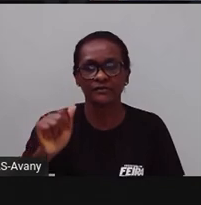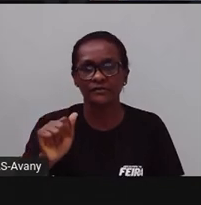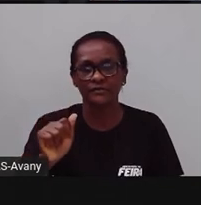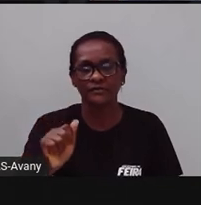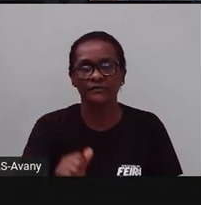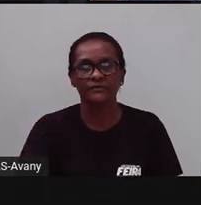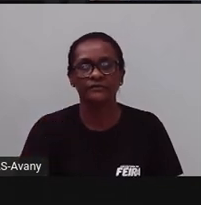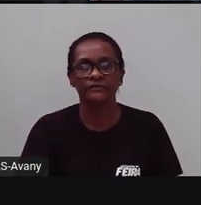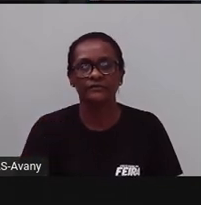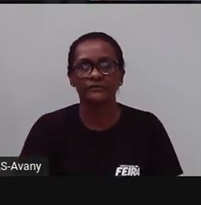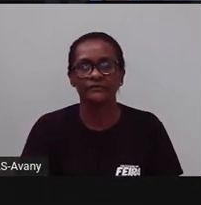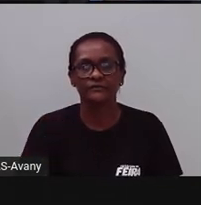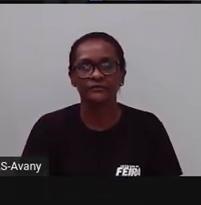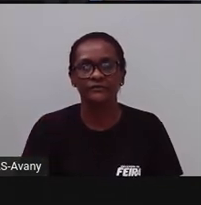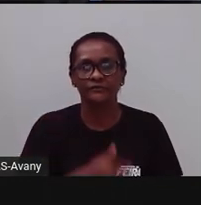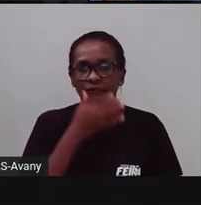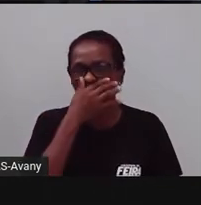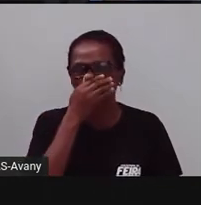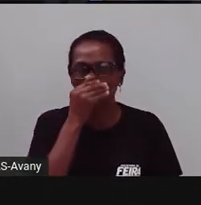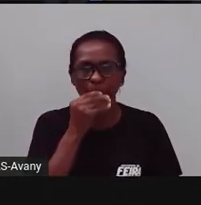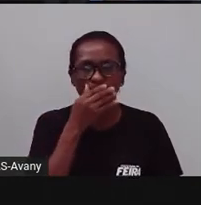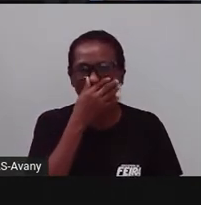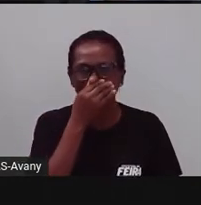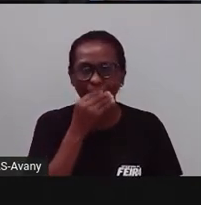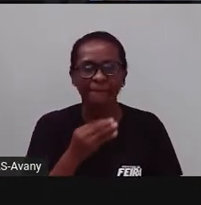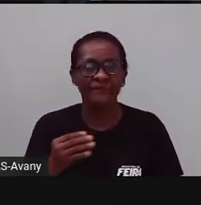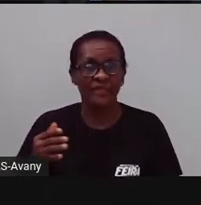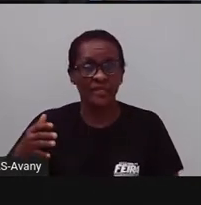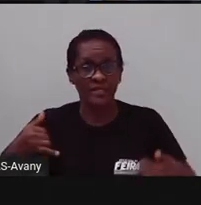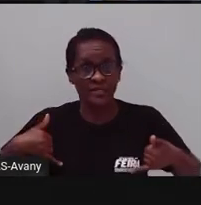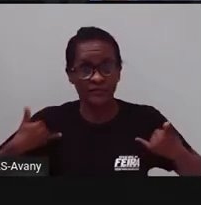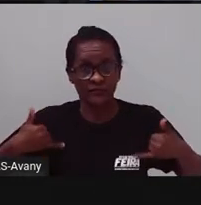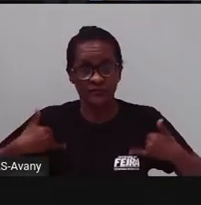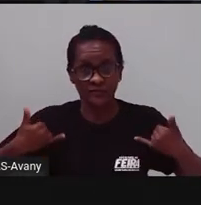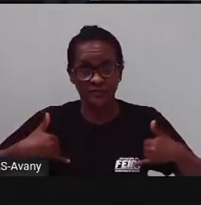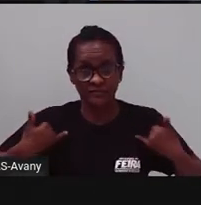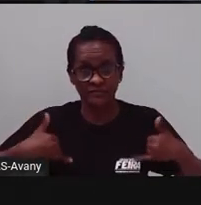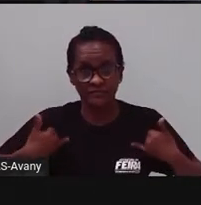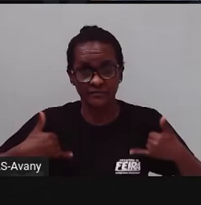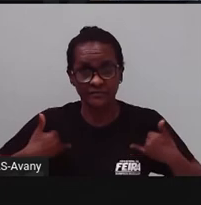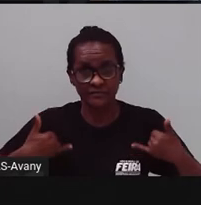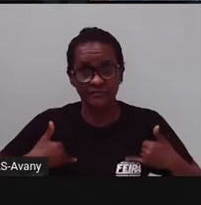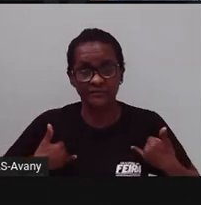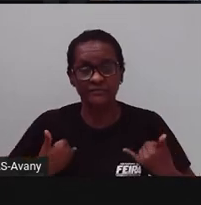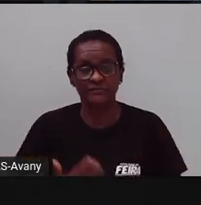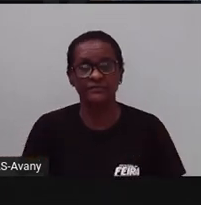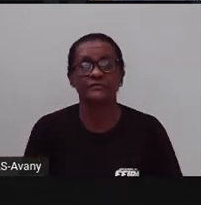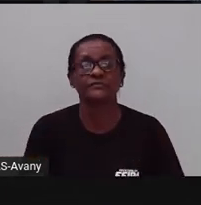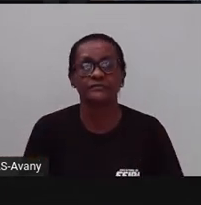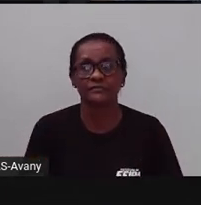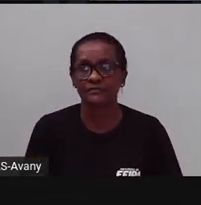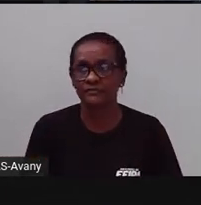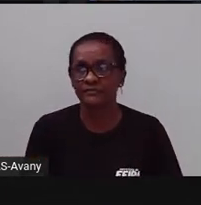Adriana que tá fazendo a festa de aniversário de Adriana